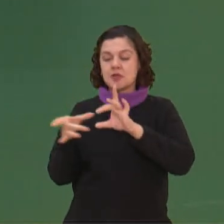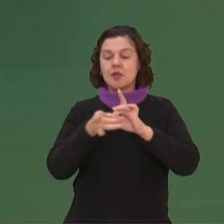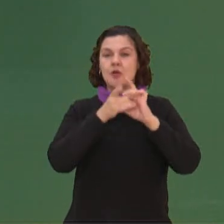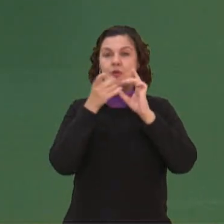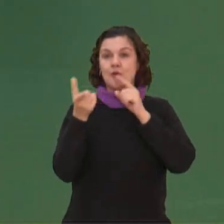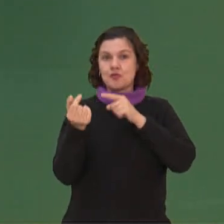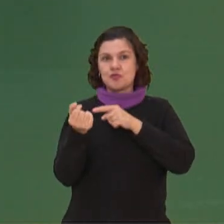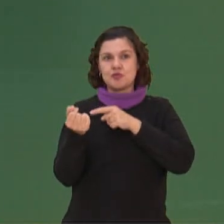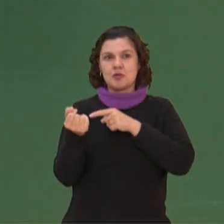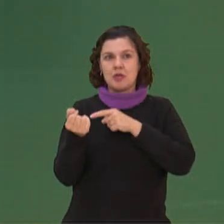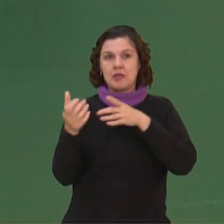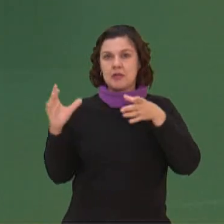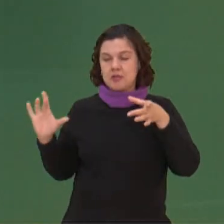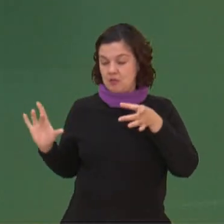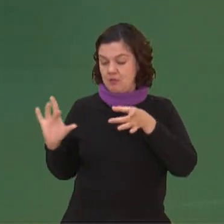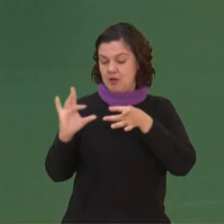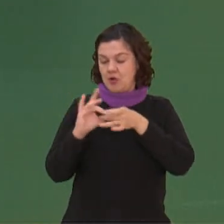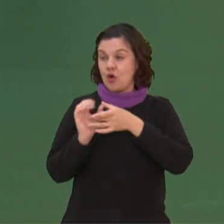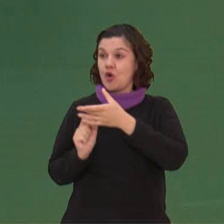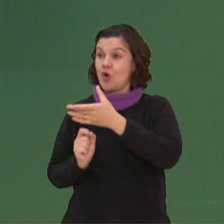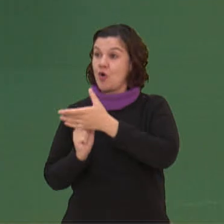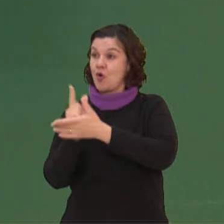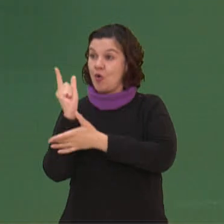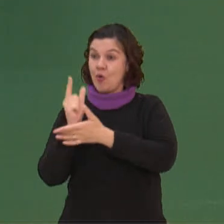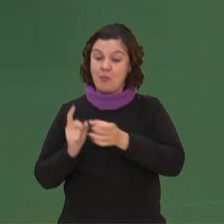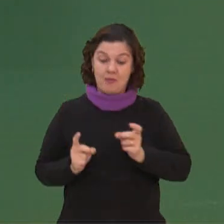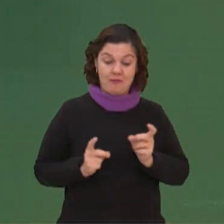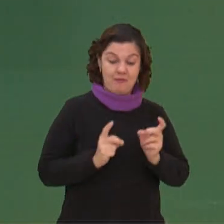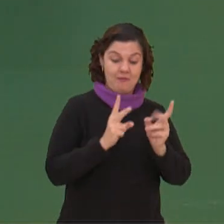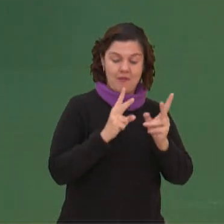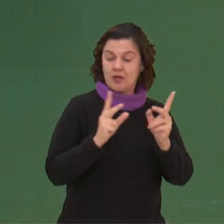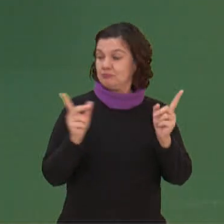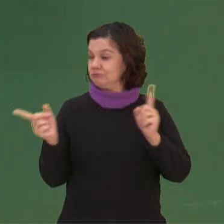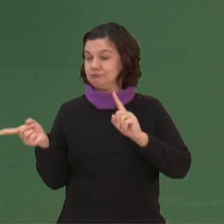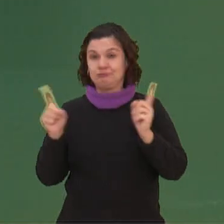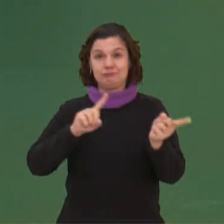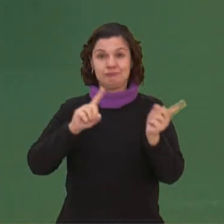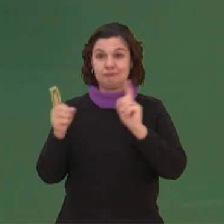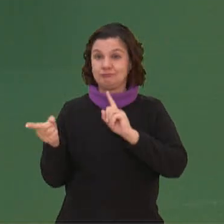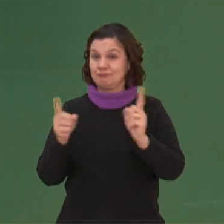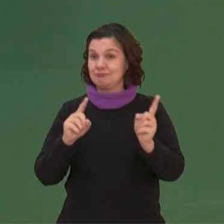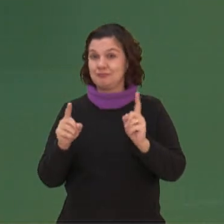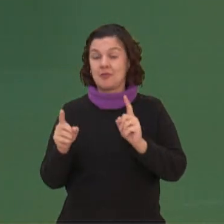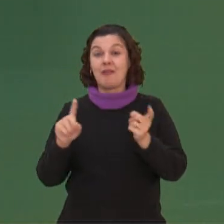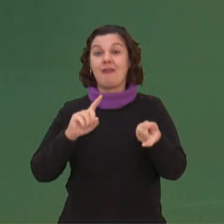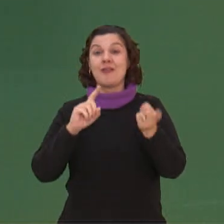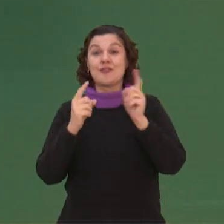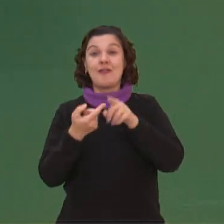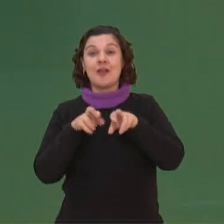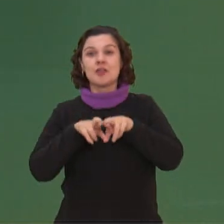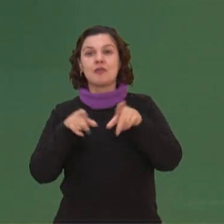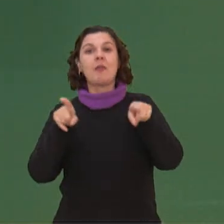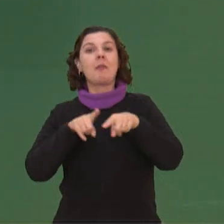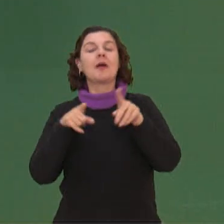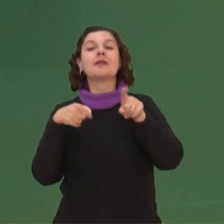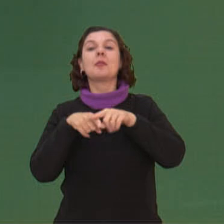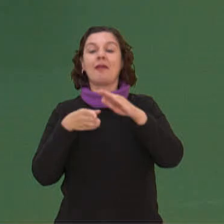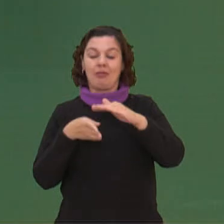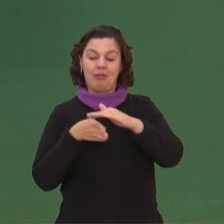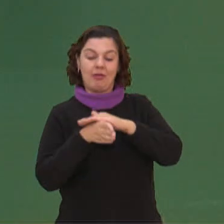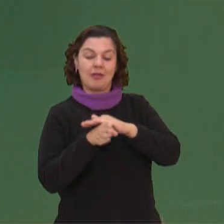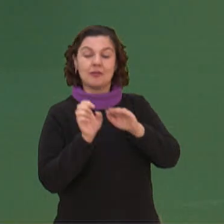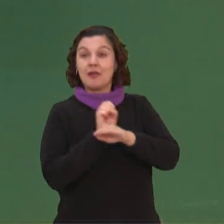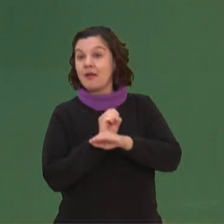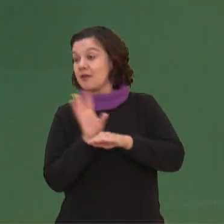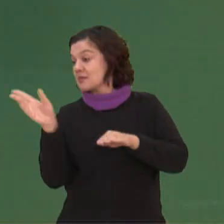está mostrando que a compra e a venda de mercadorias, que passa a ser diferente, e também a entrada e